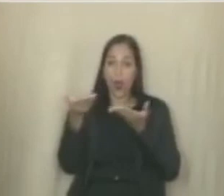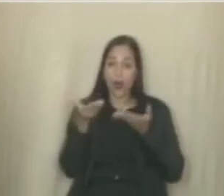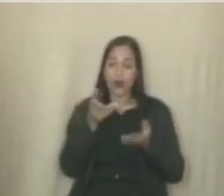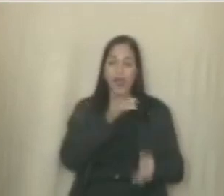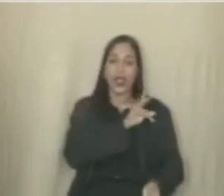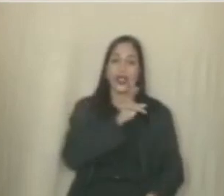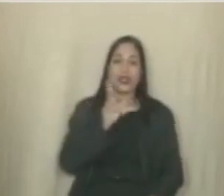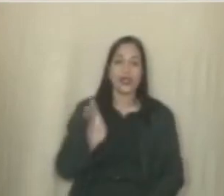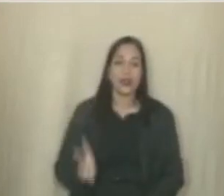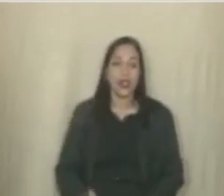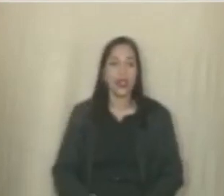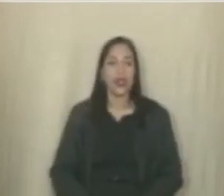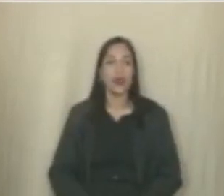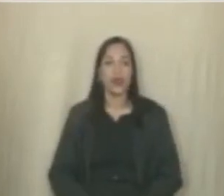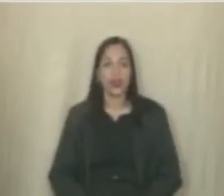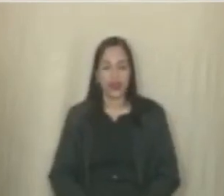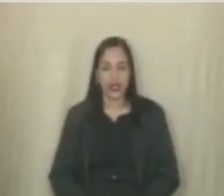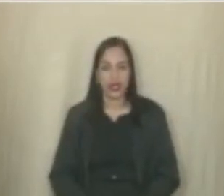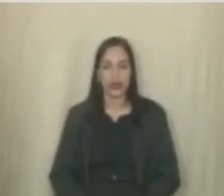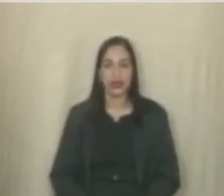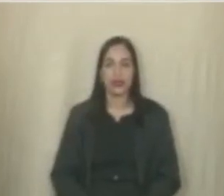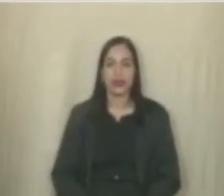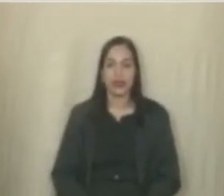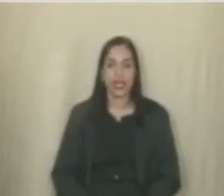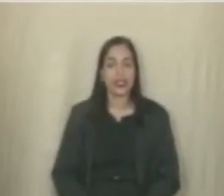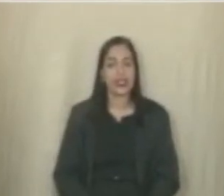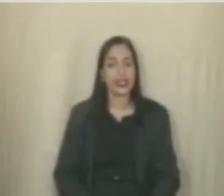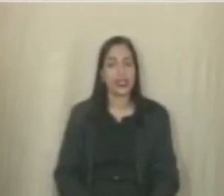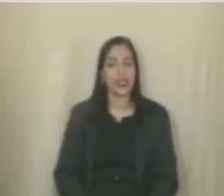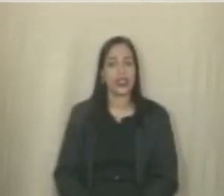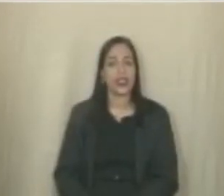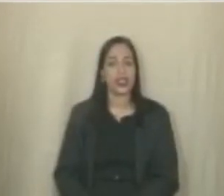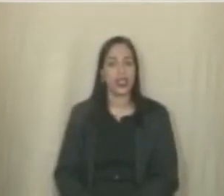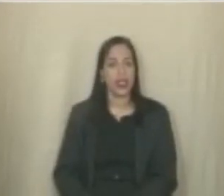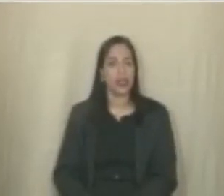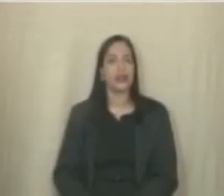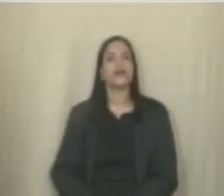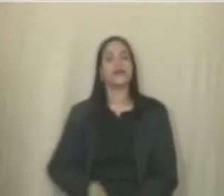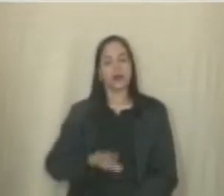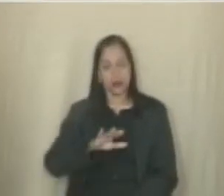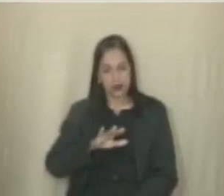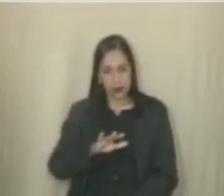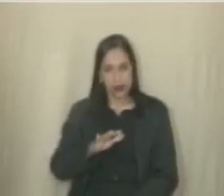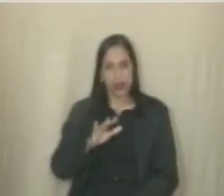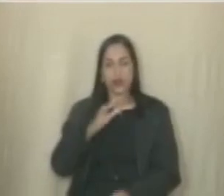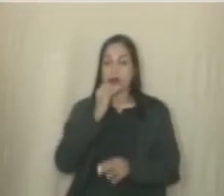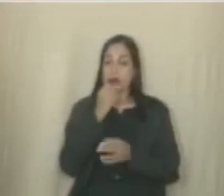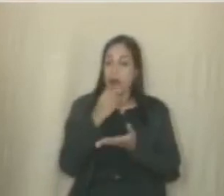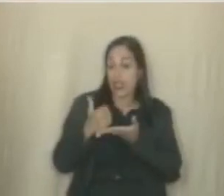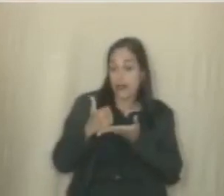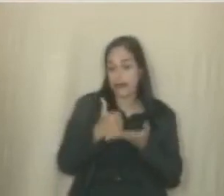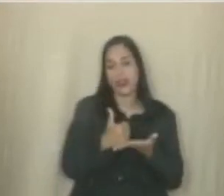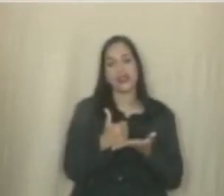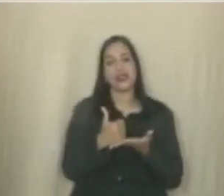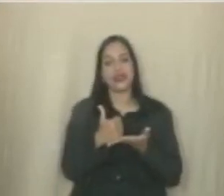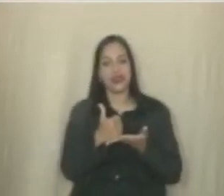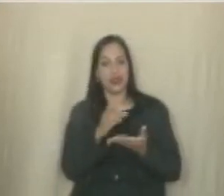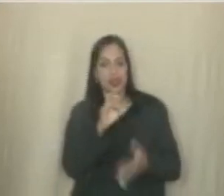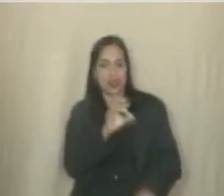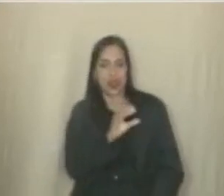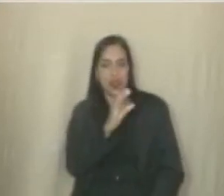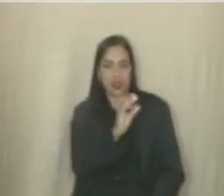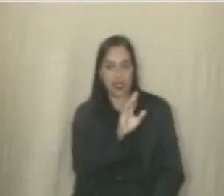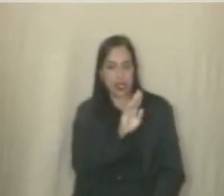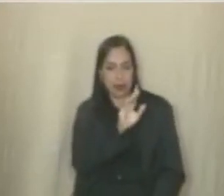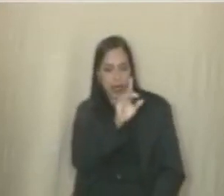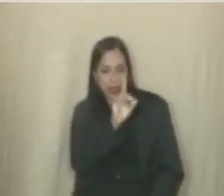vereadores e vereadoras a conhecer os benefícios que a maconha traz. Não é só o CBD que ela tem o CBD,